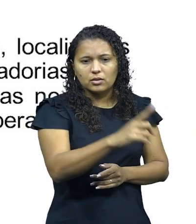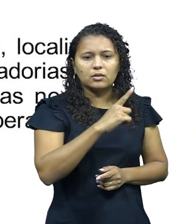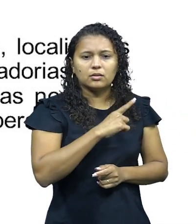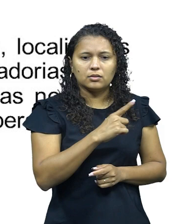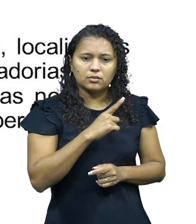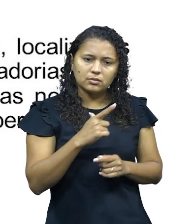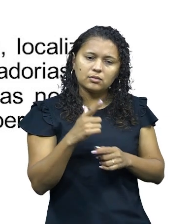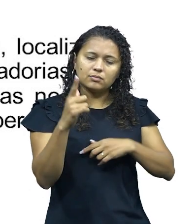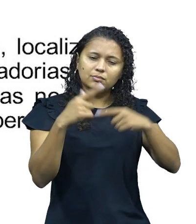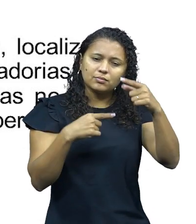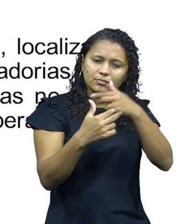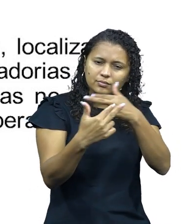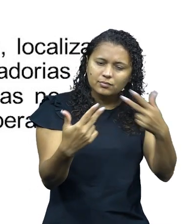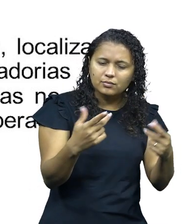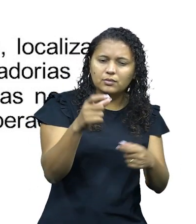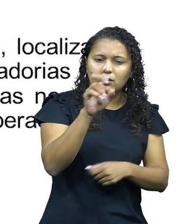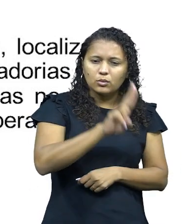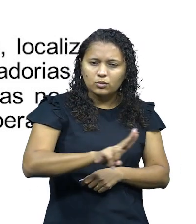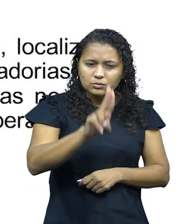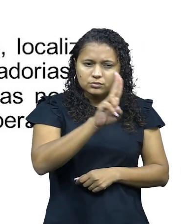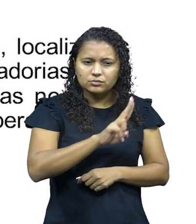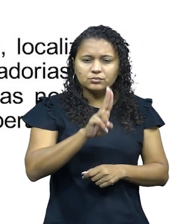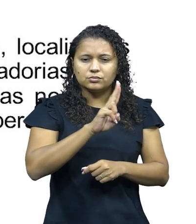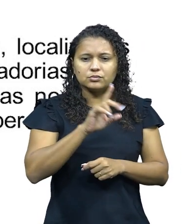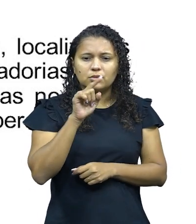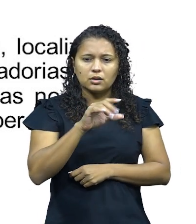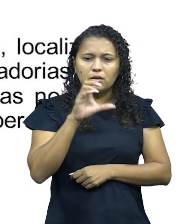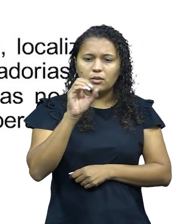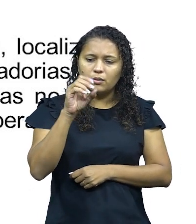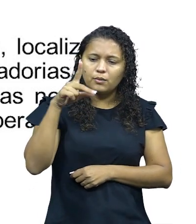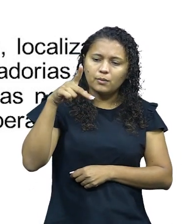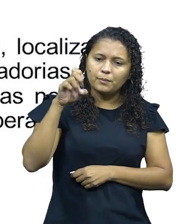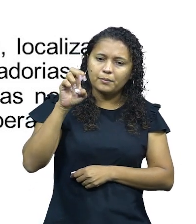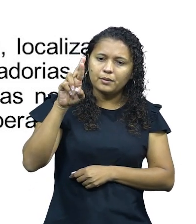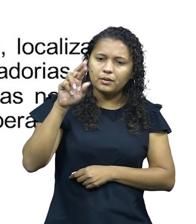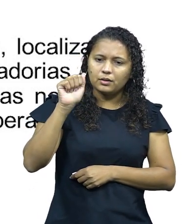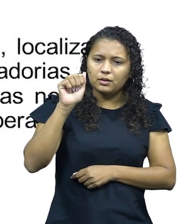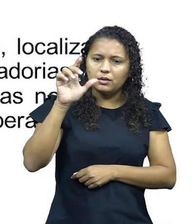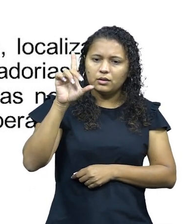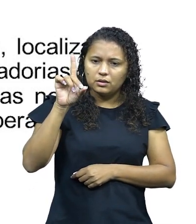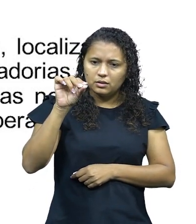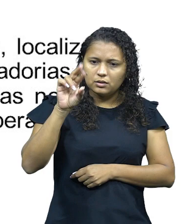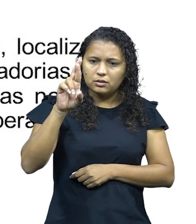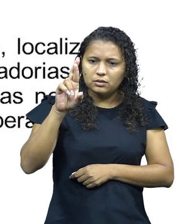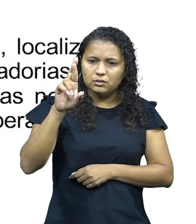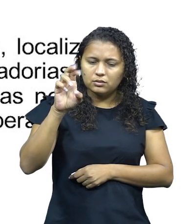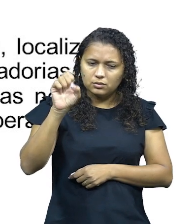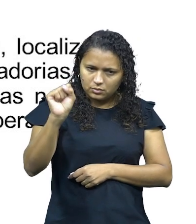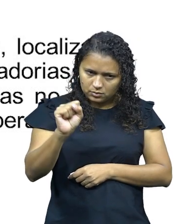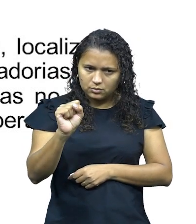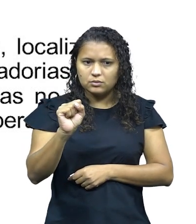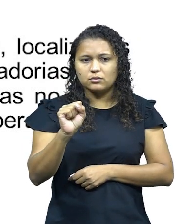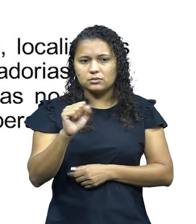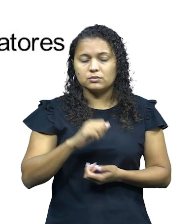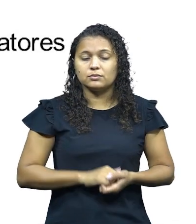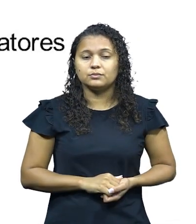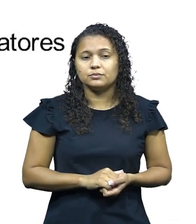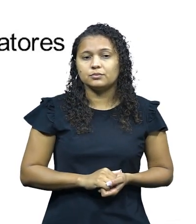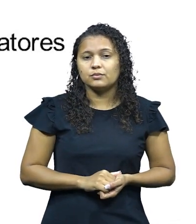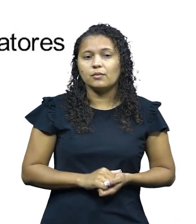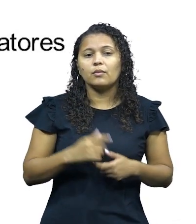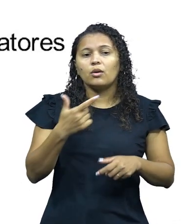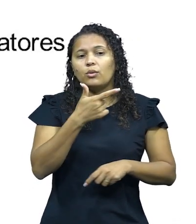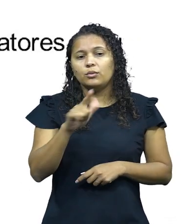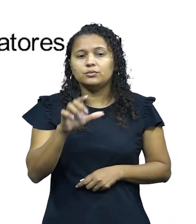nas operações portuárias executadas por operadores portuários. Esse é o serviço de estiva e desestiva.